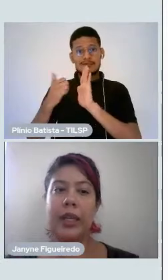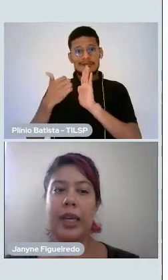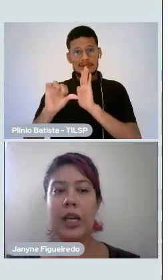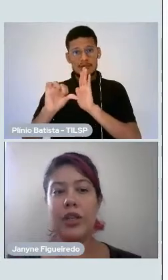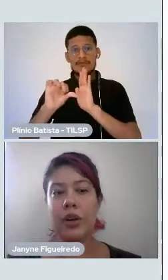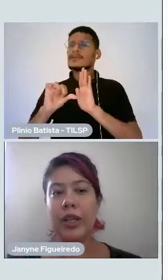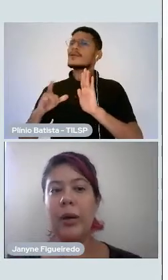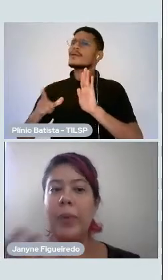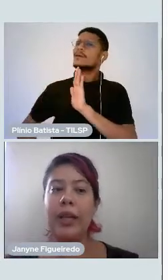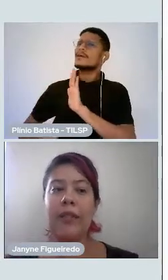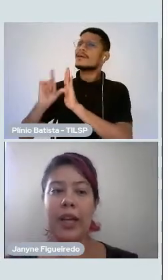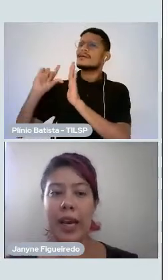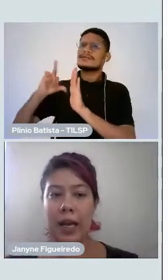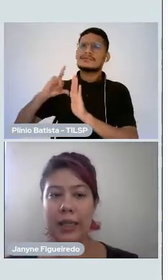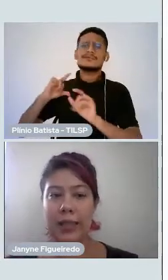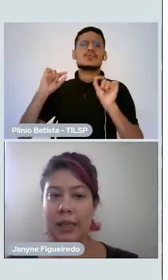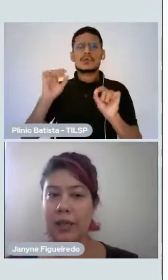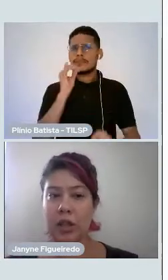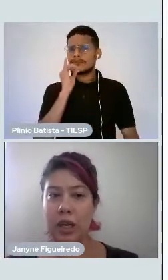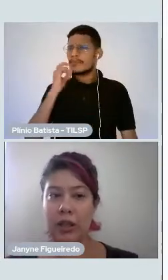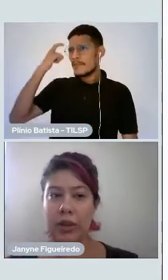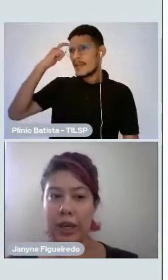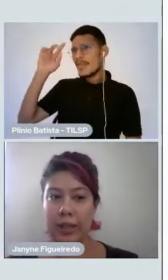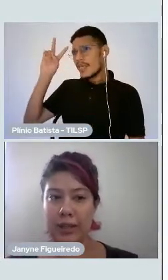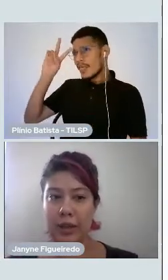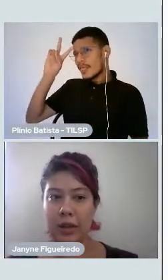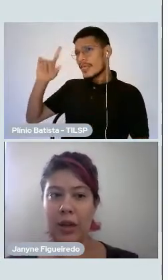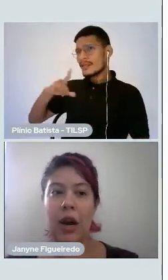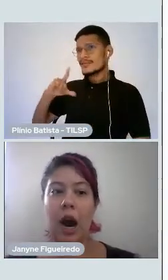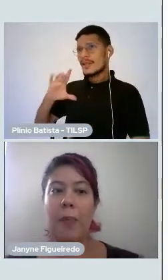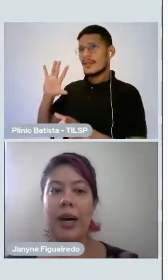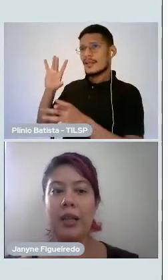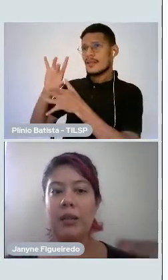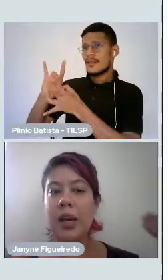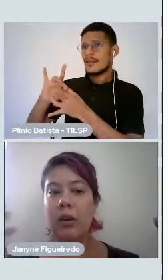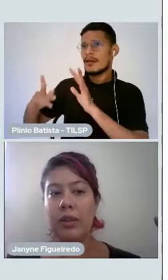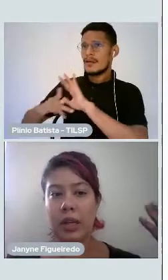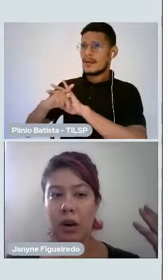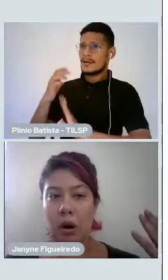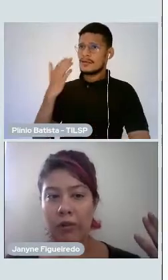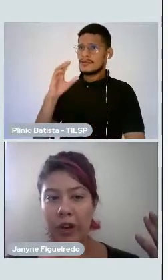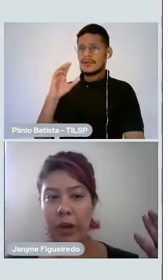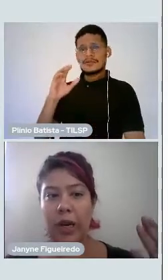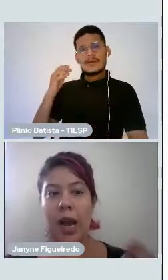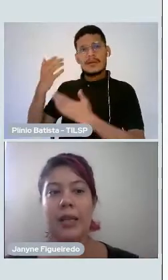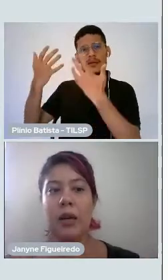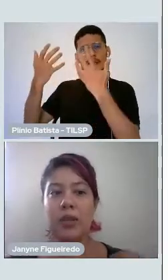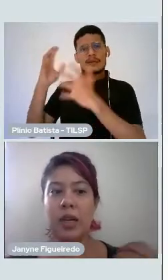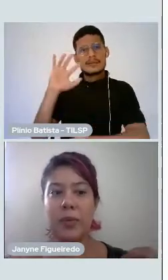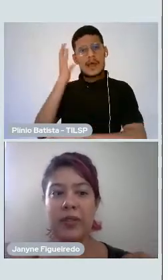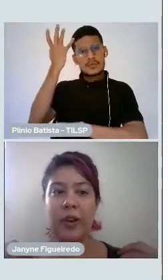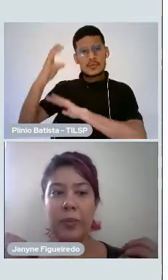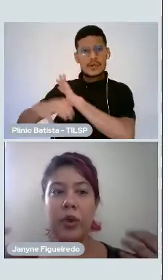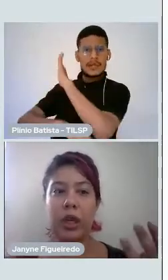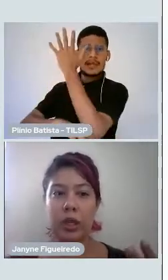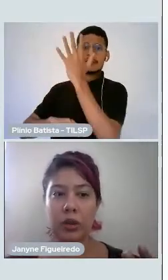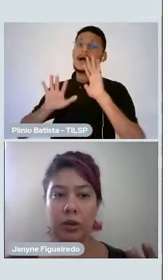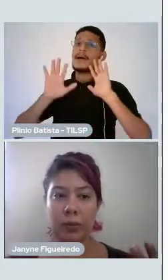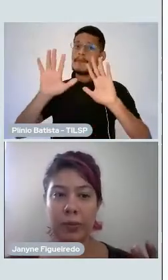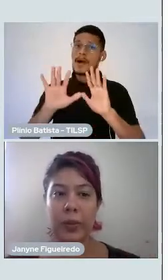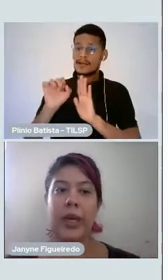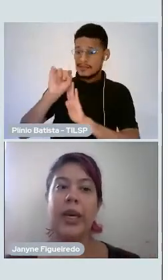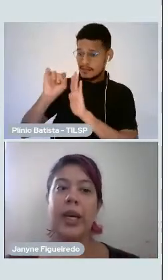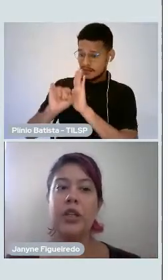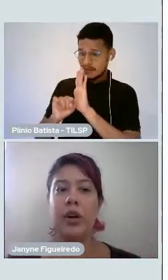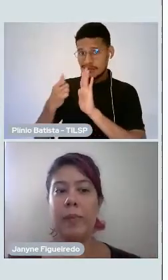voltado de que a história também estava ligada às ciências da natureza. A partir do século XIX, essa concepção foi